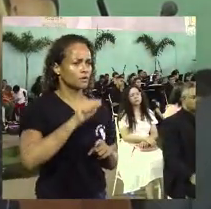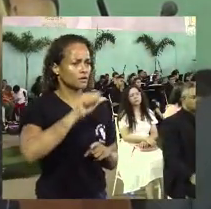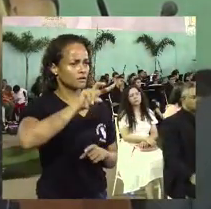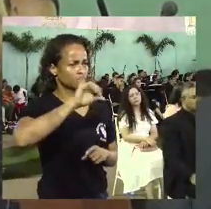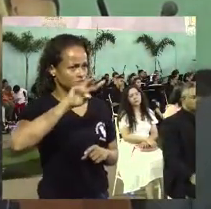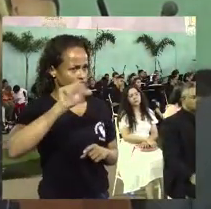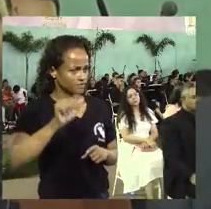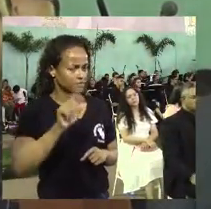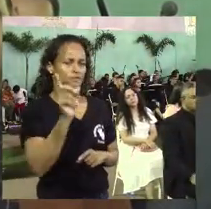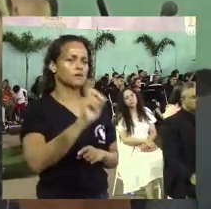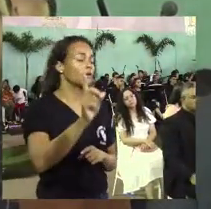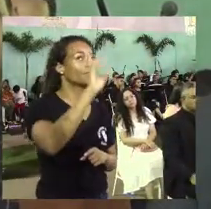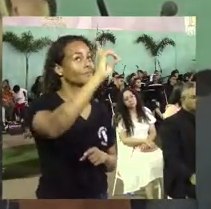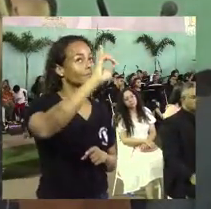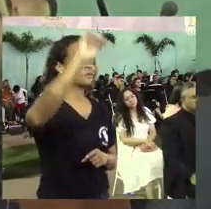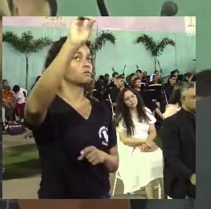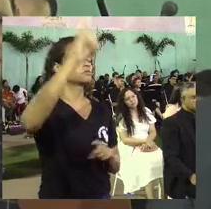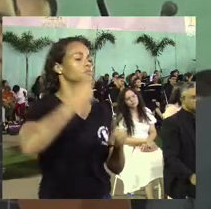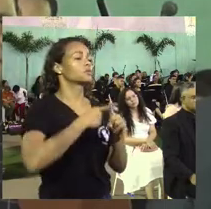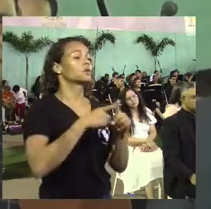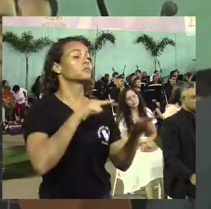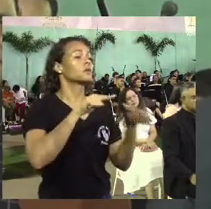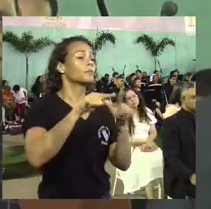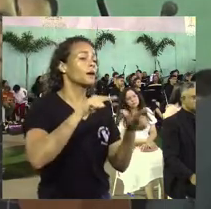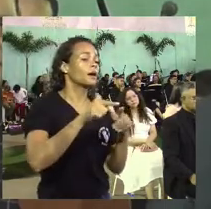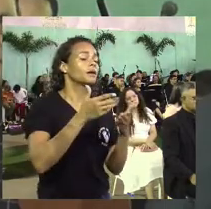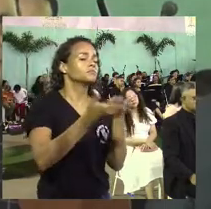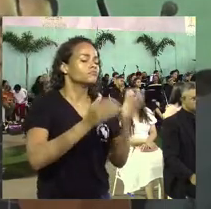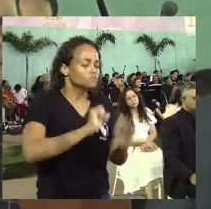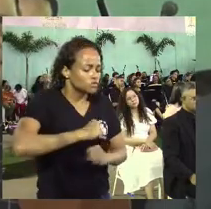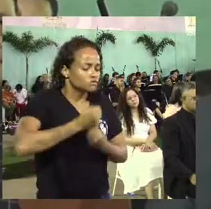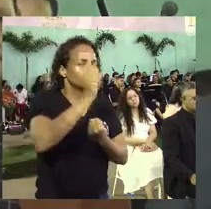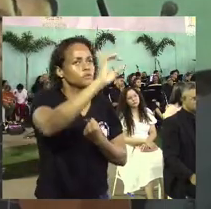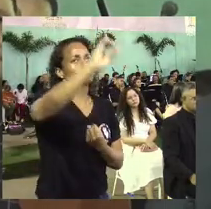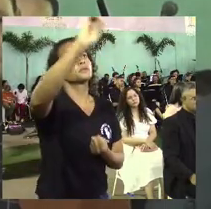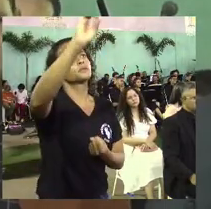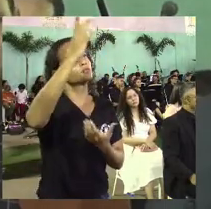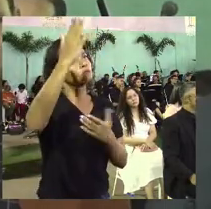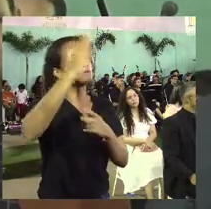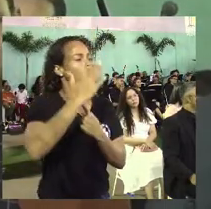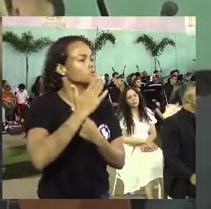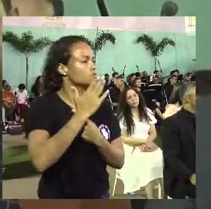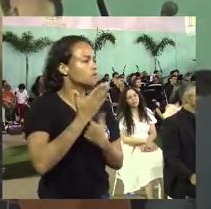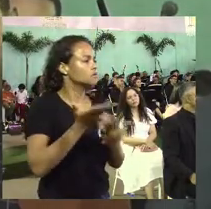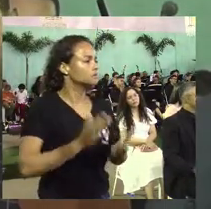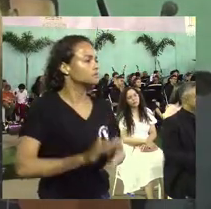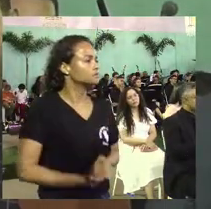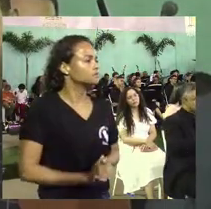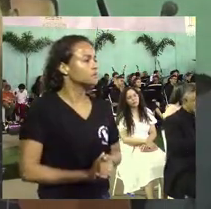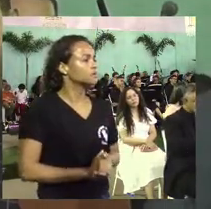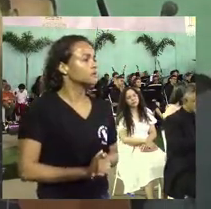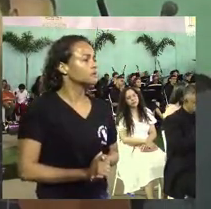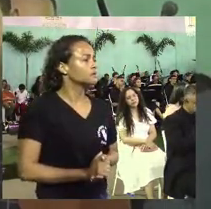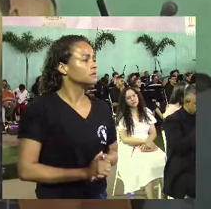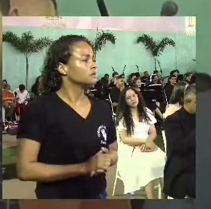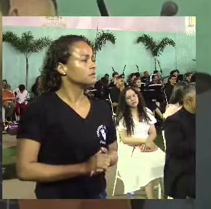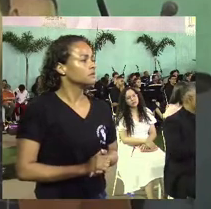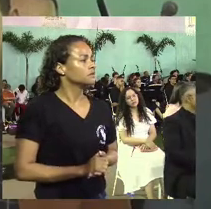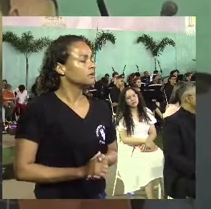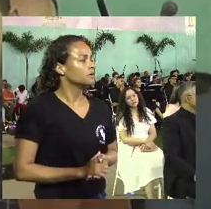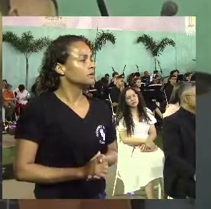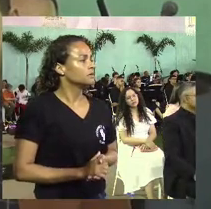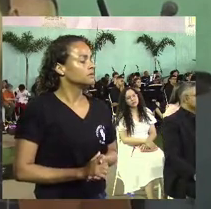é por causa de Deus é porque você trabalha para Deus investe para Deus não tem sabe dificuldade de reconhecer a